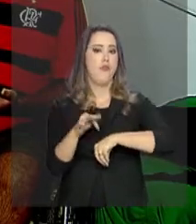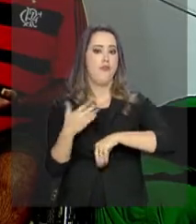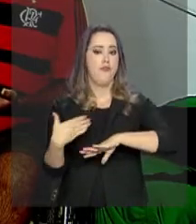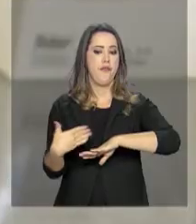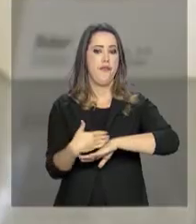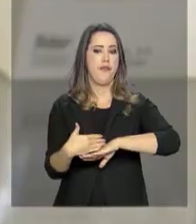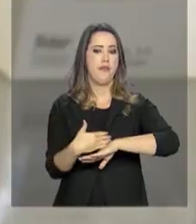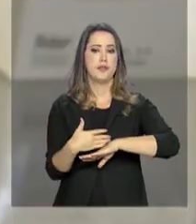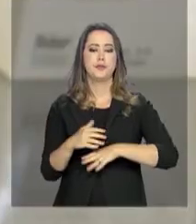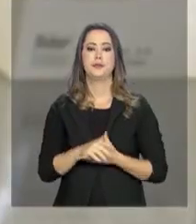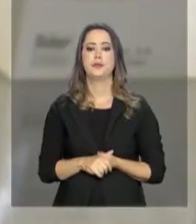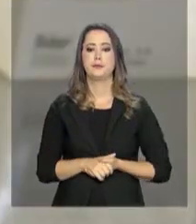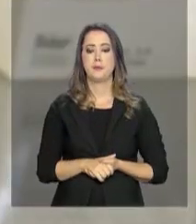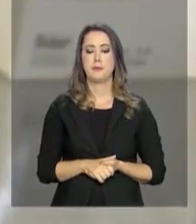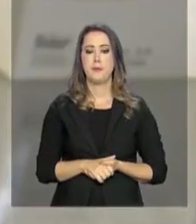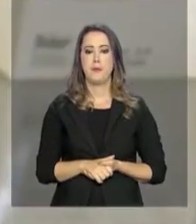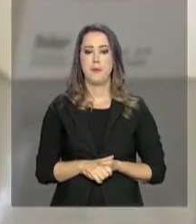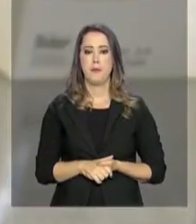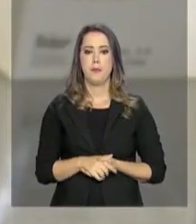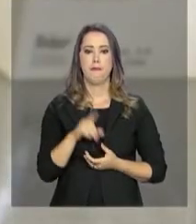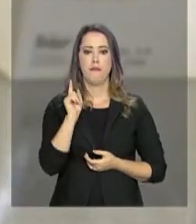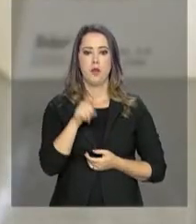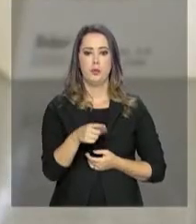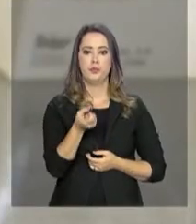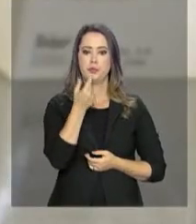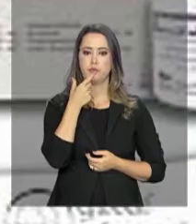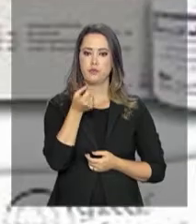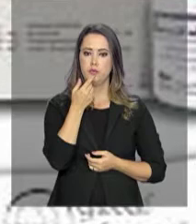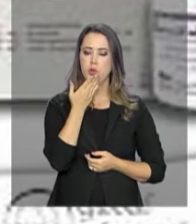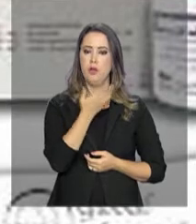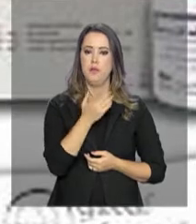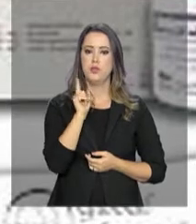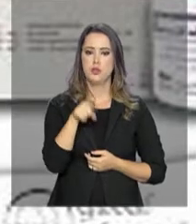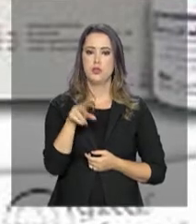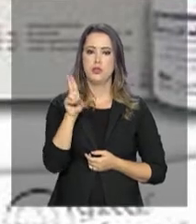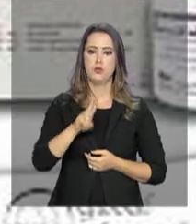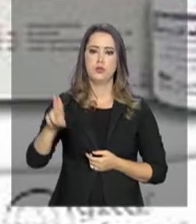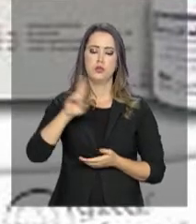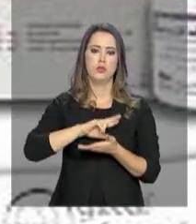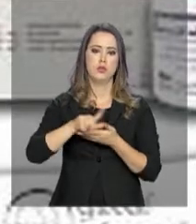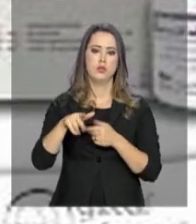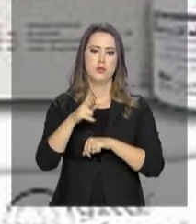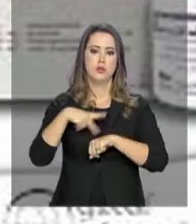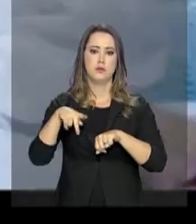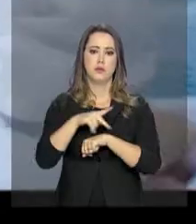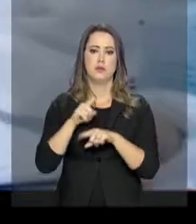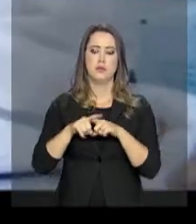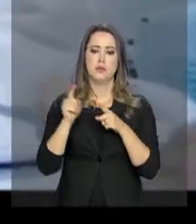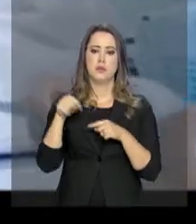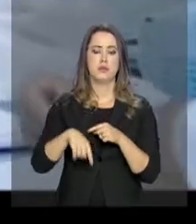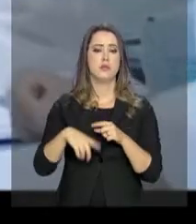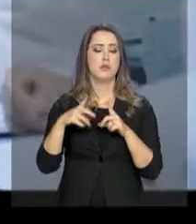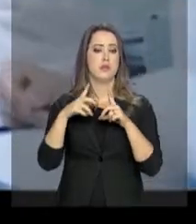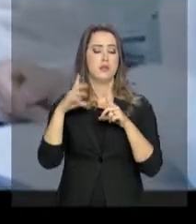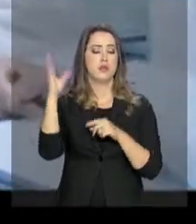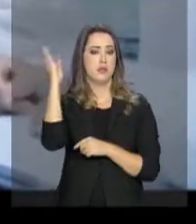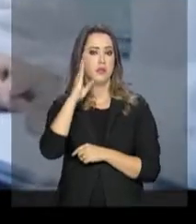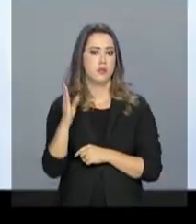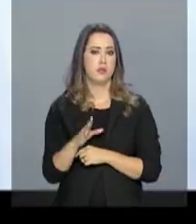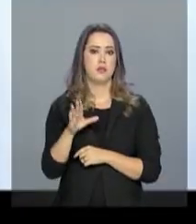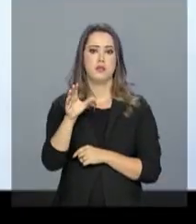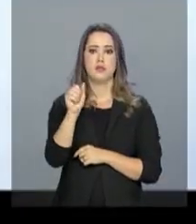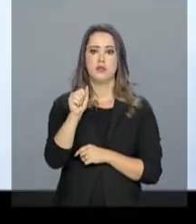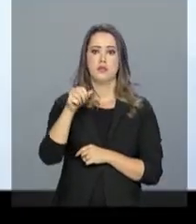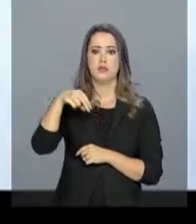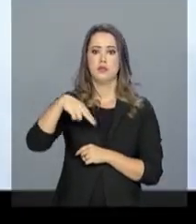pés o medicamento heberprot p já é usado em vários países mas aqui no brasil a anvisa aguarda